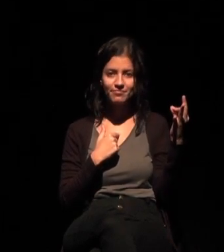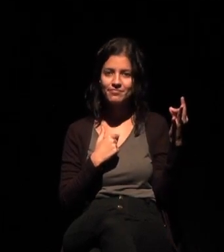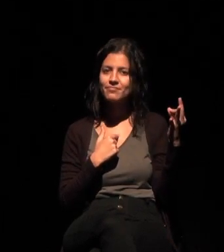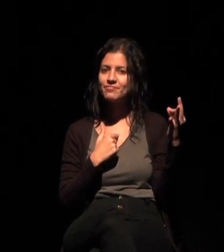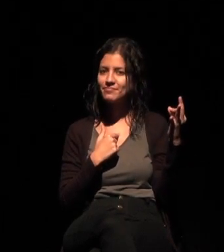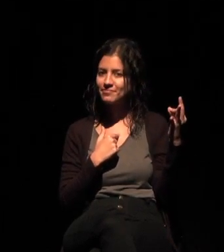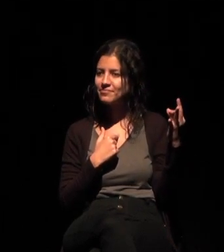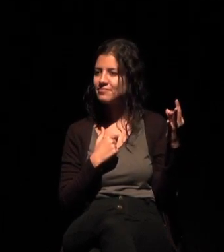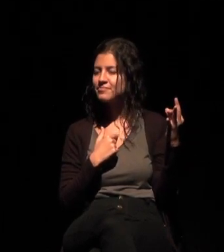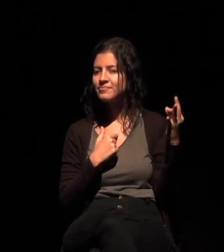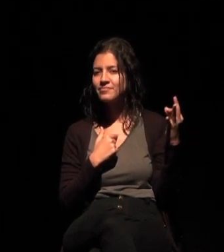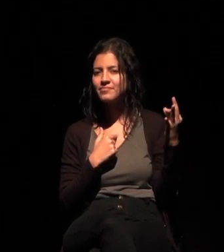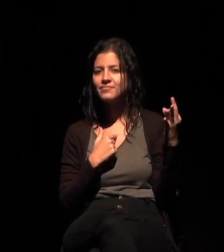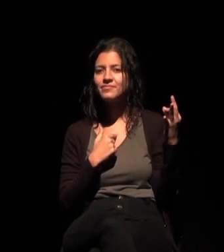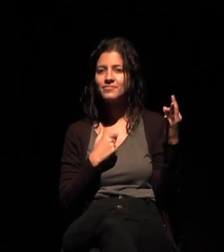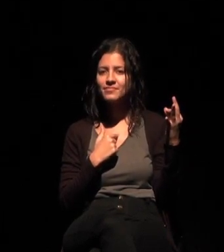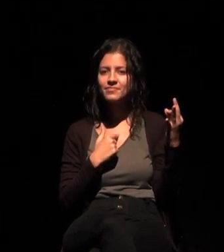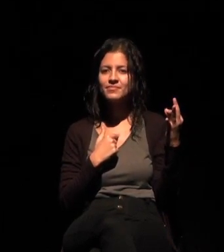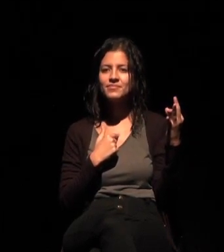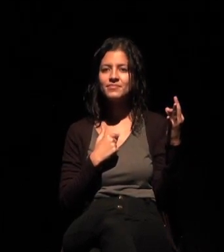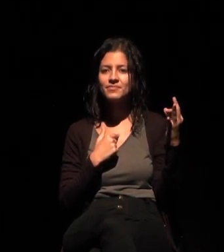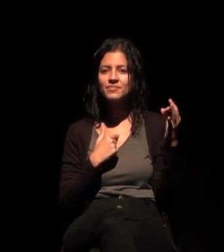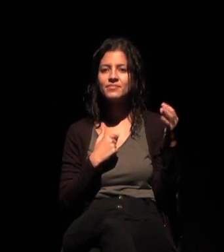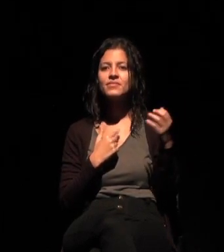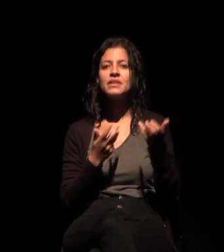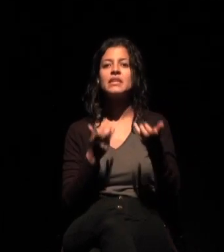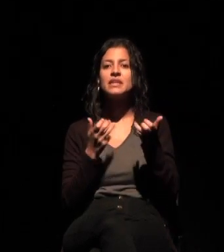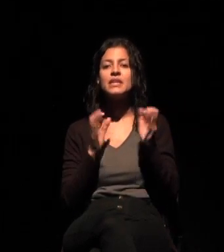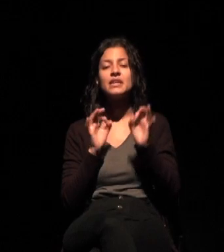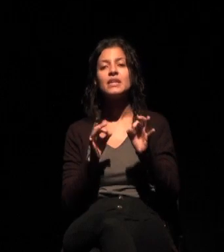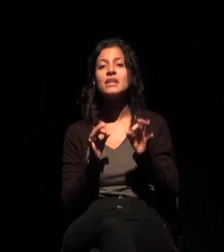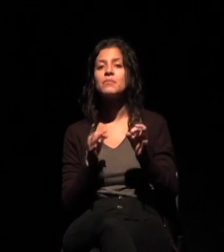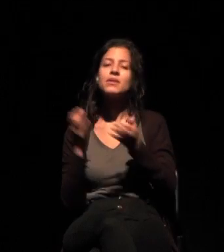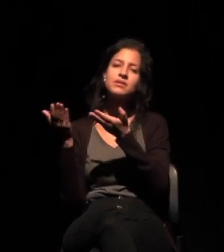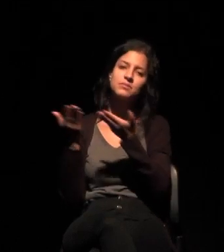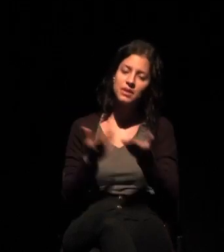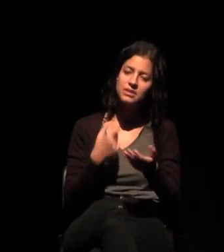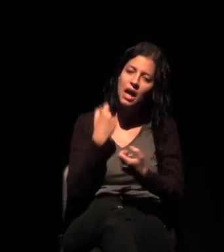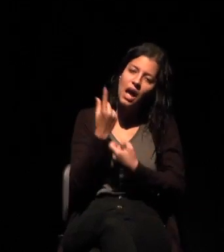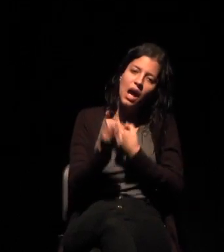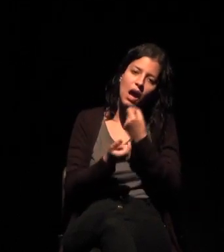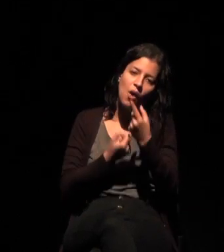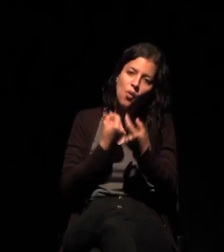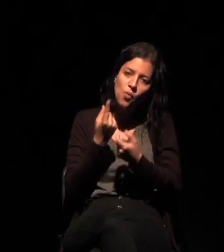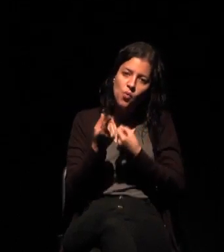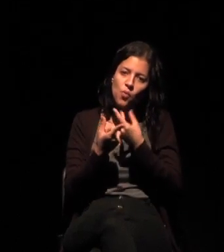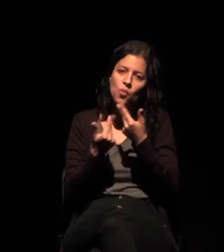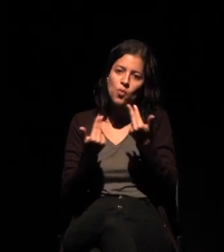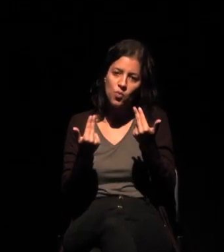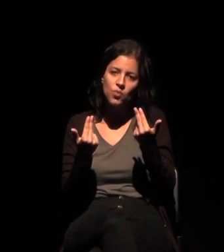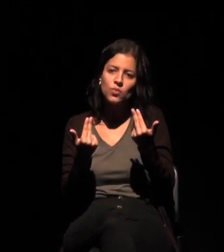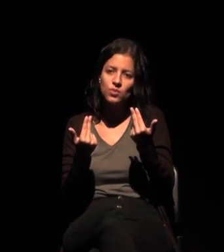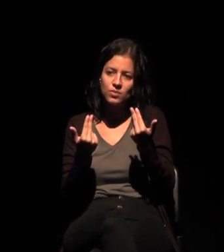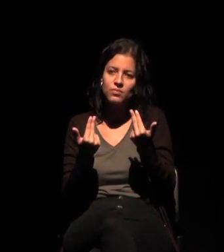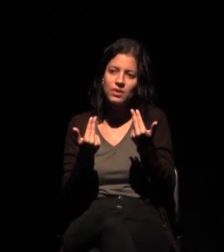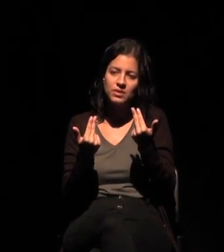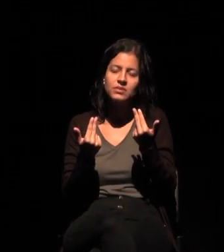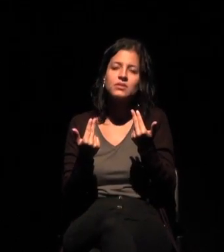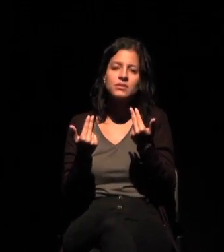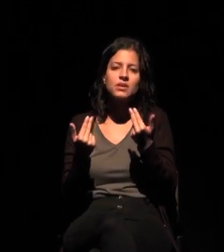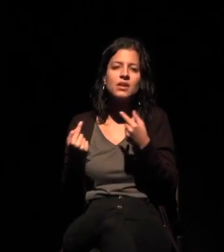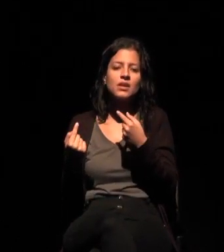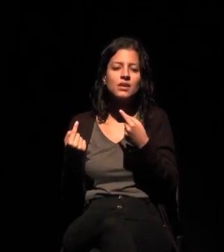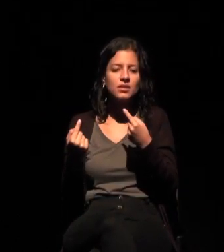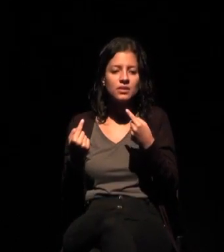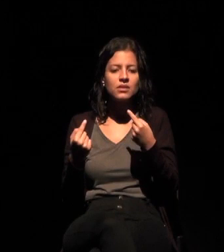diria que o queremos trazer factual arga algumas das questões que é que foram levantadas